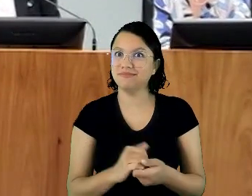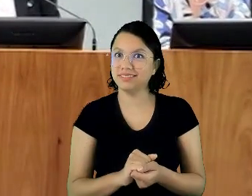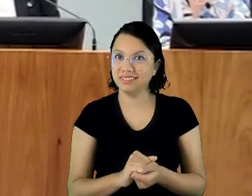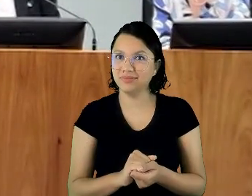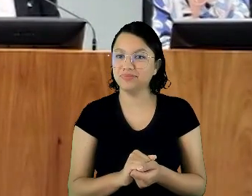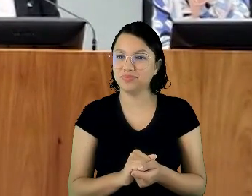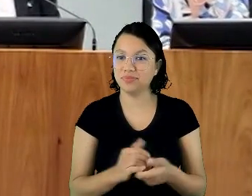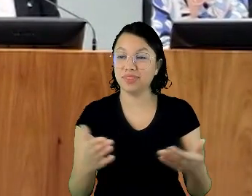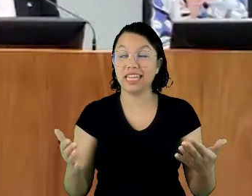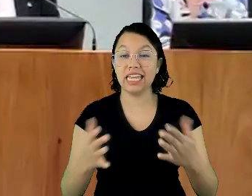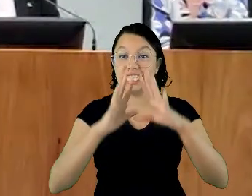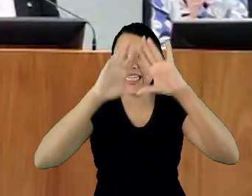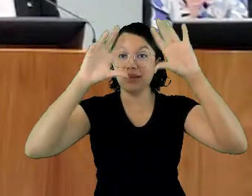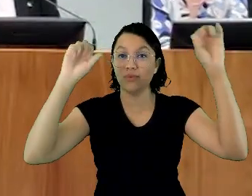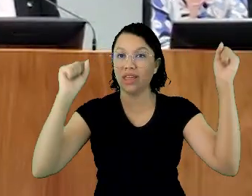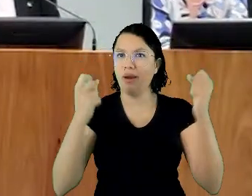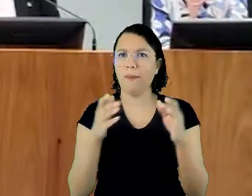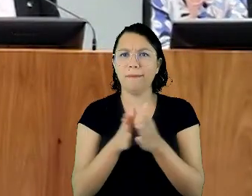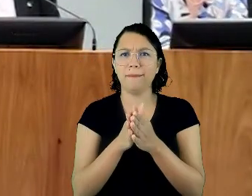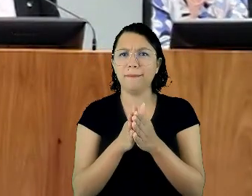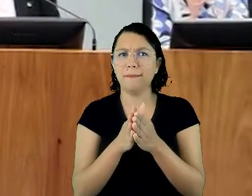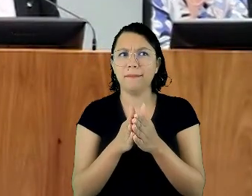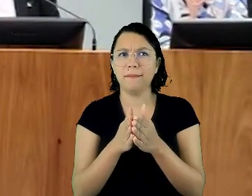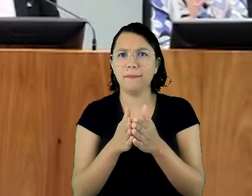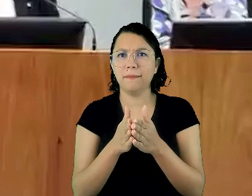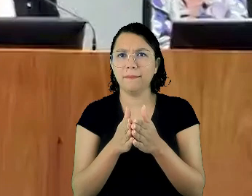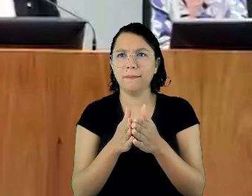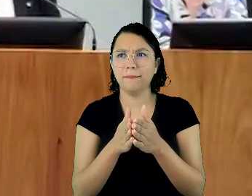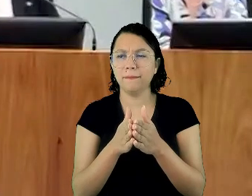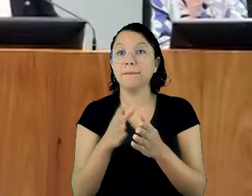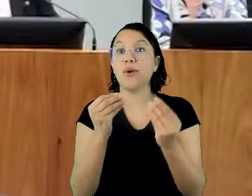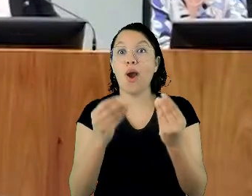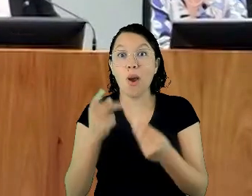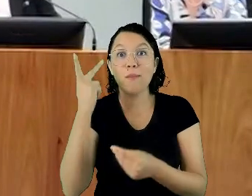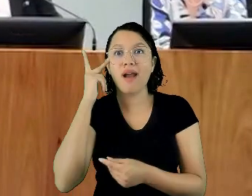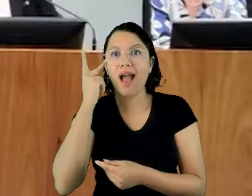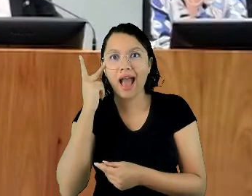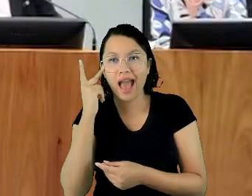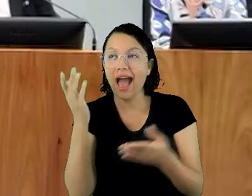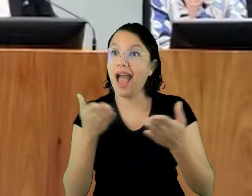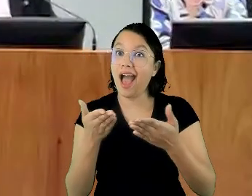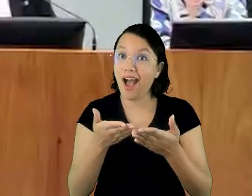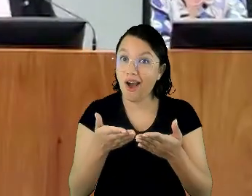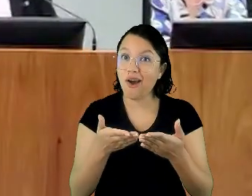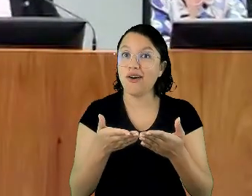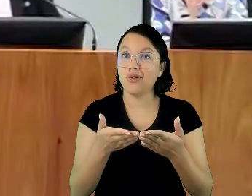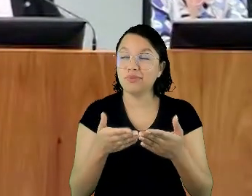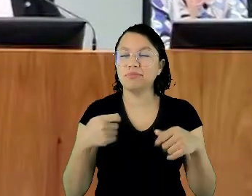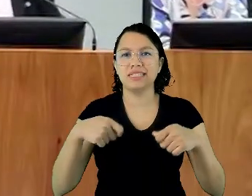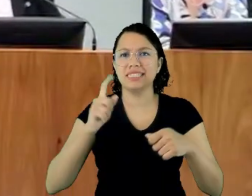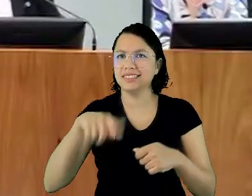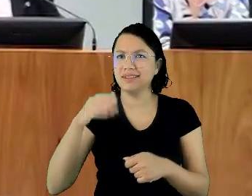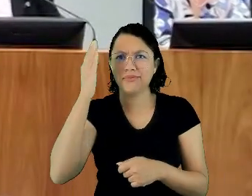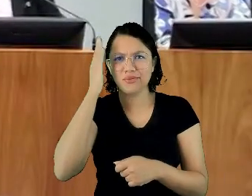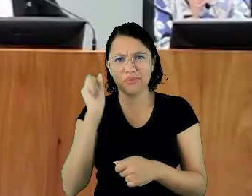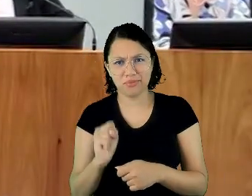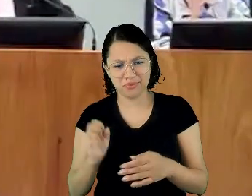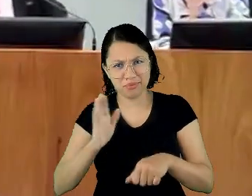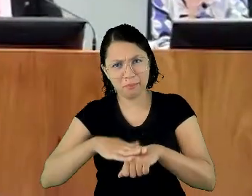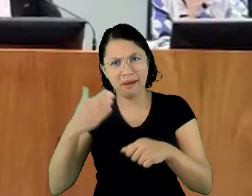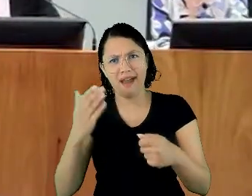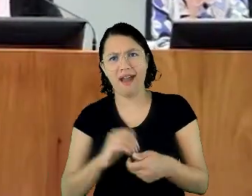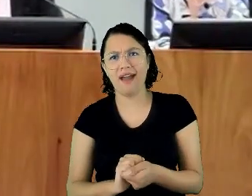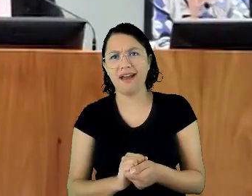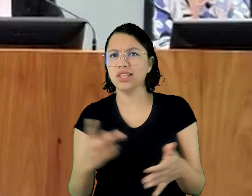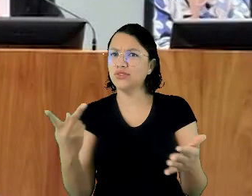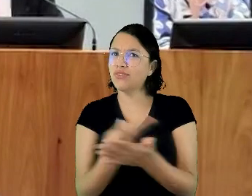na hora do tribunal ser sul-matogrossense também. E isso só vai acontecer com a presença do Mato Grosso do Sul